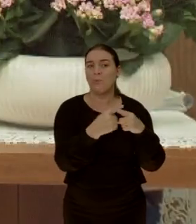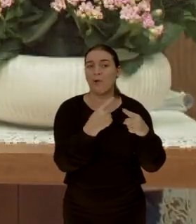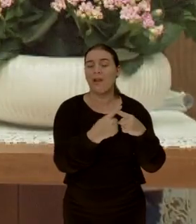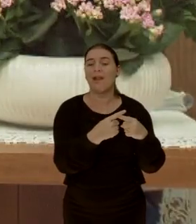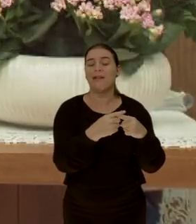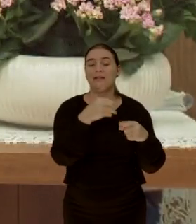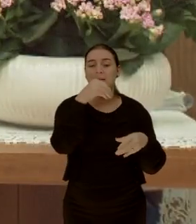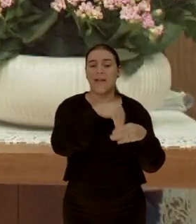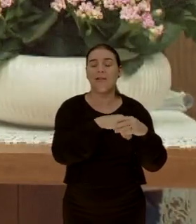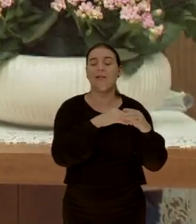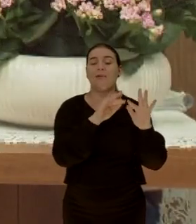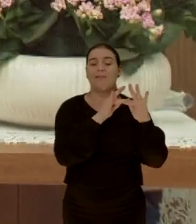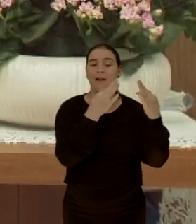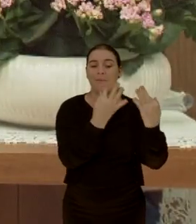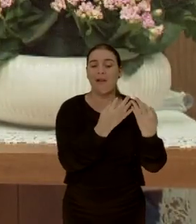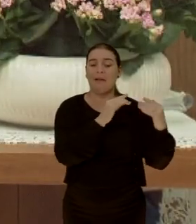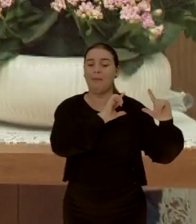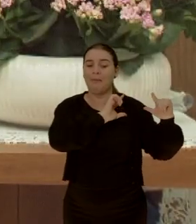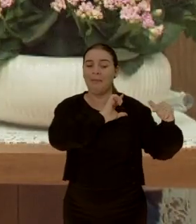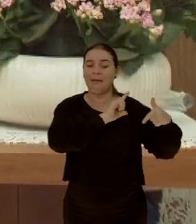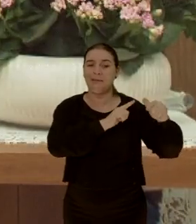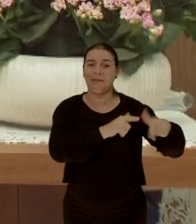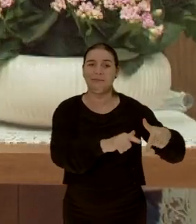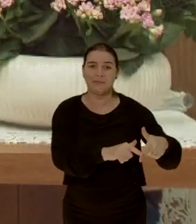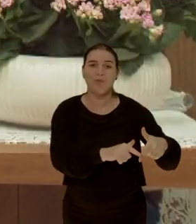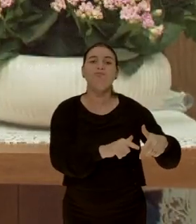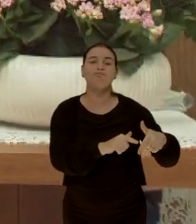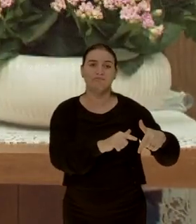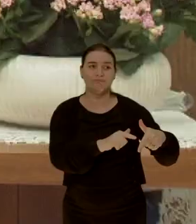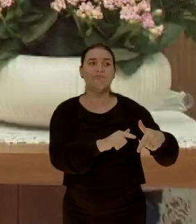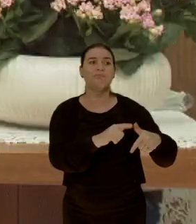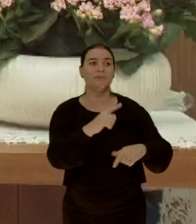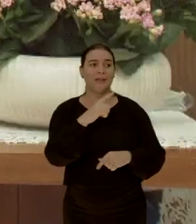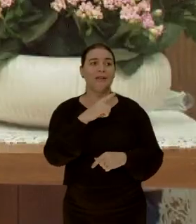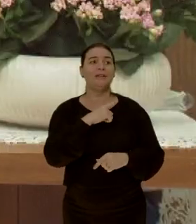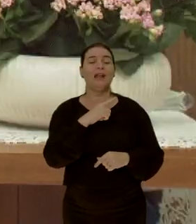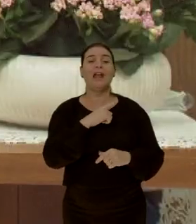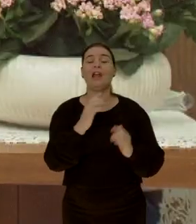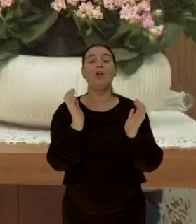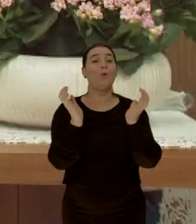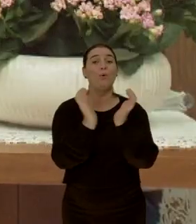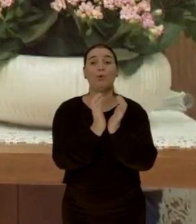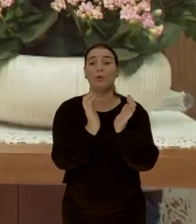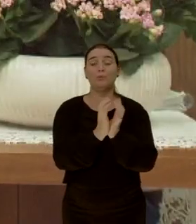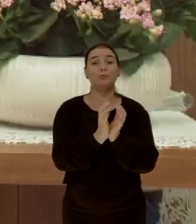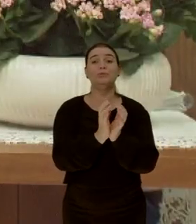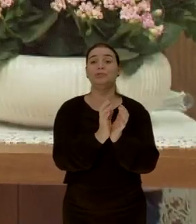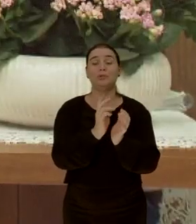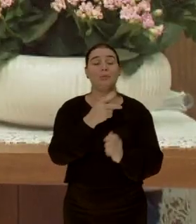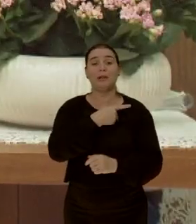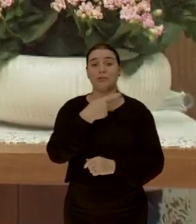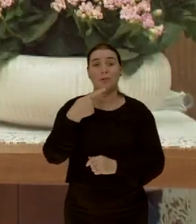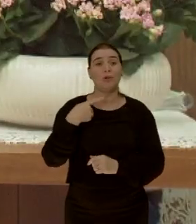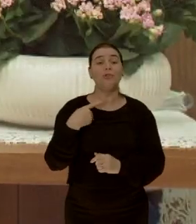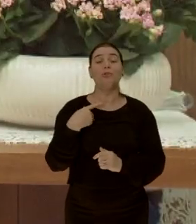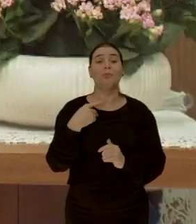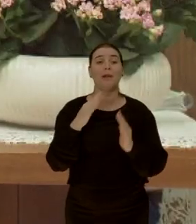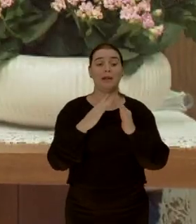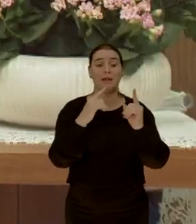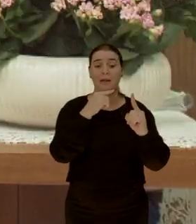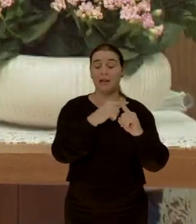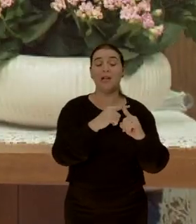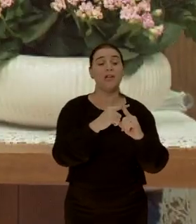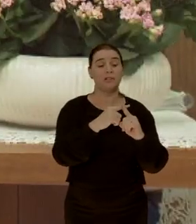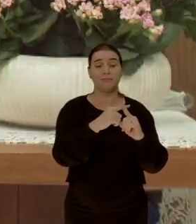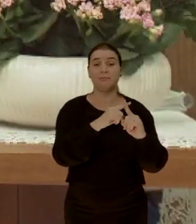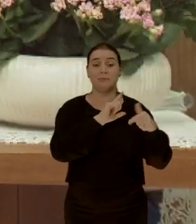tradição. A nossa família tem o maior número de pastores de uma igreja tradicional. E nós vivíamos aquilo,